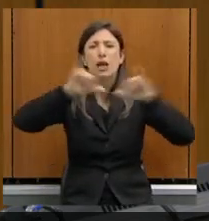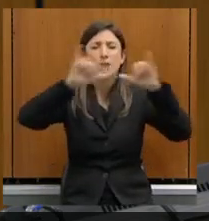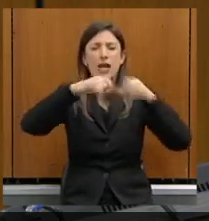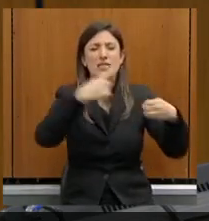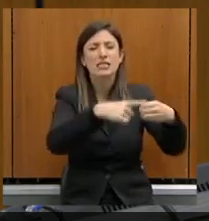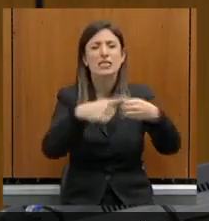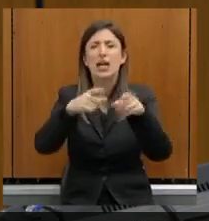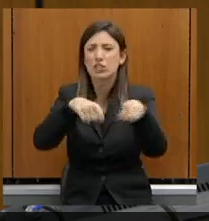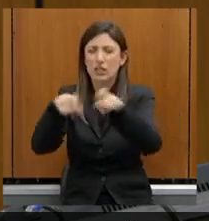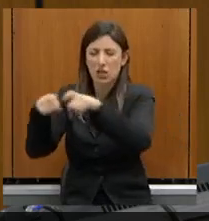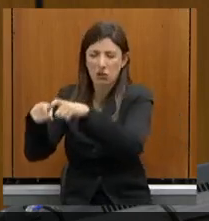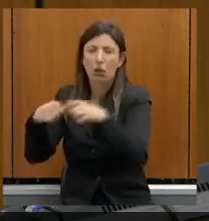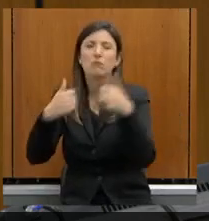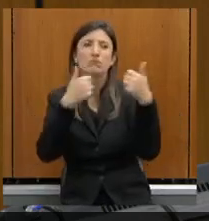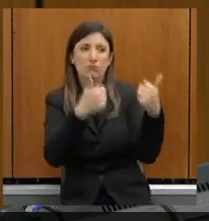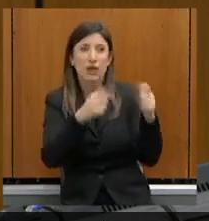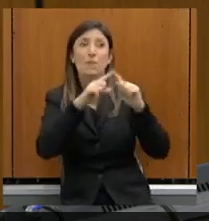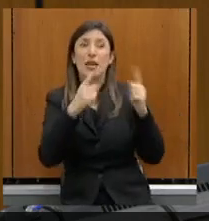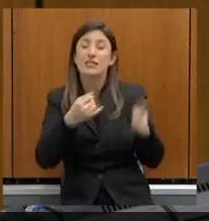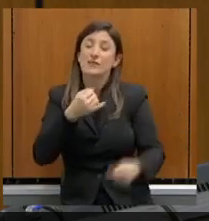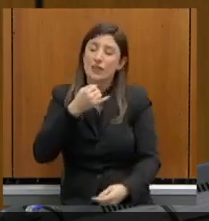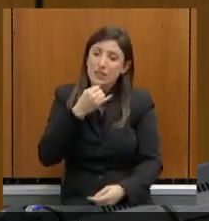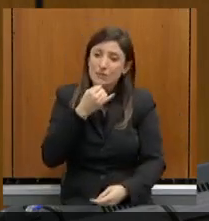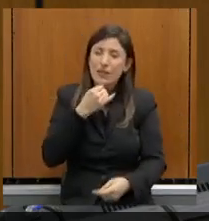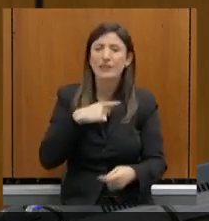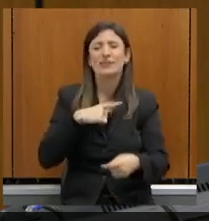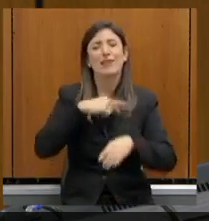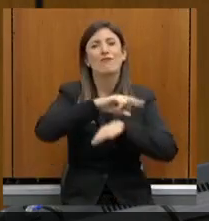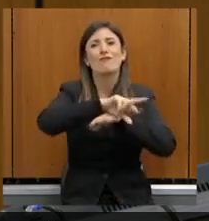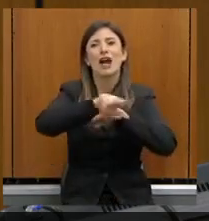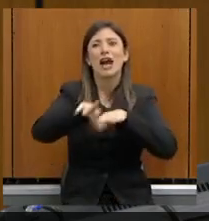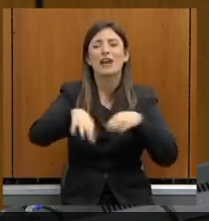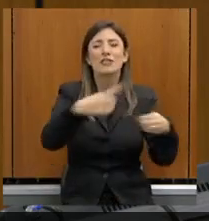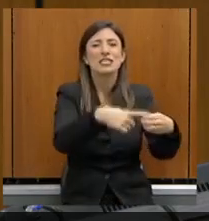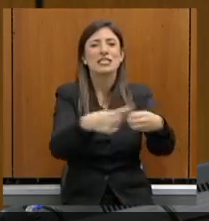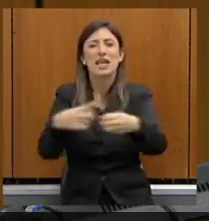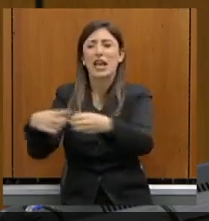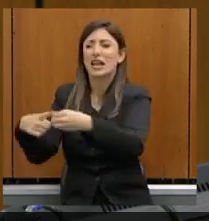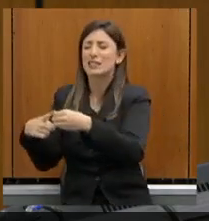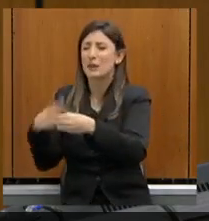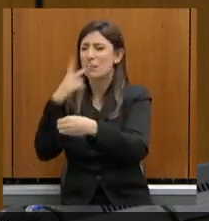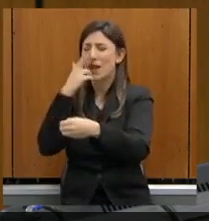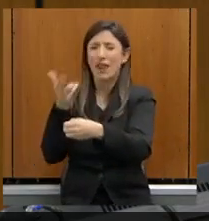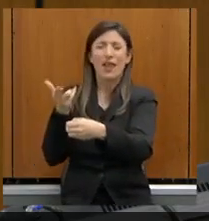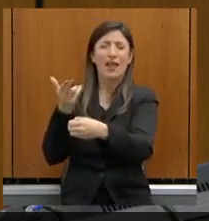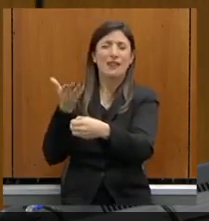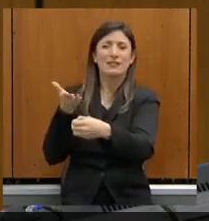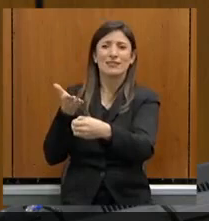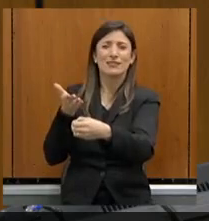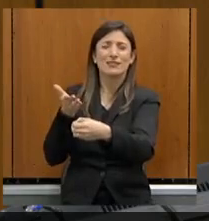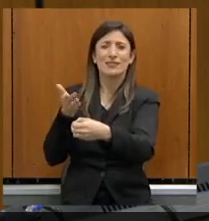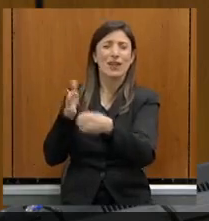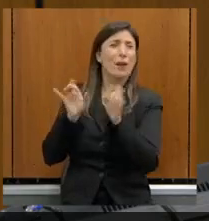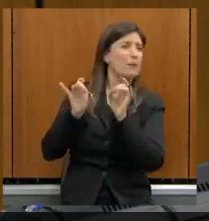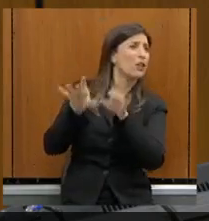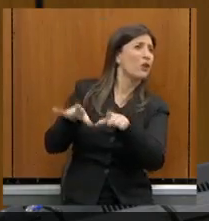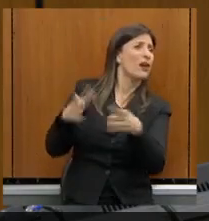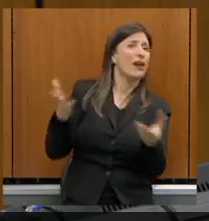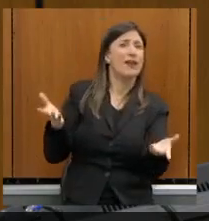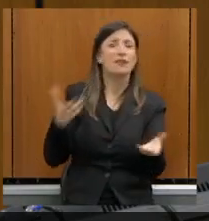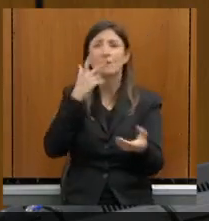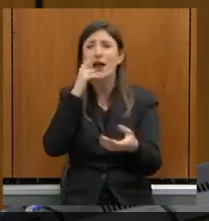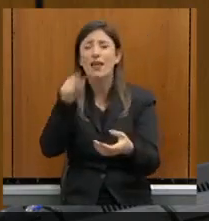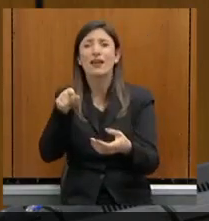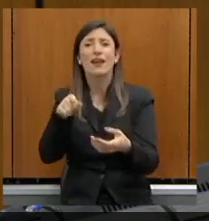muitas cidades que o que nós estamos vendo é o abandono de todos os equipamentos que pertenciam, que